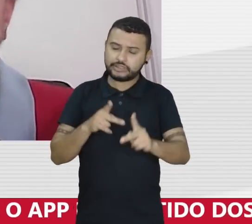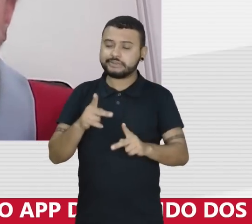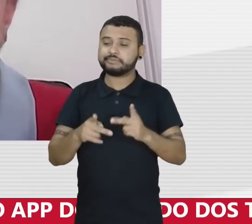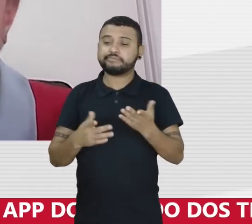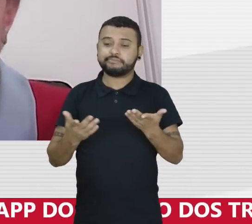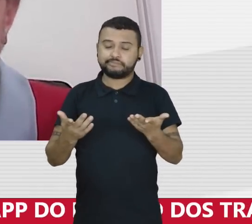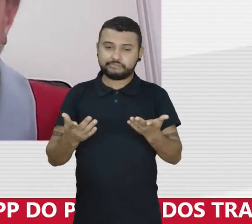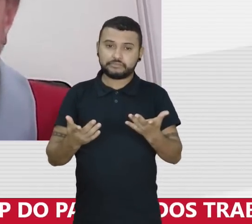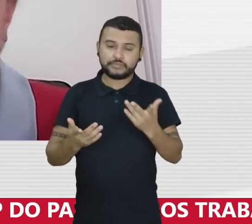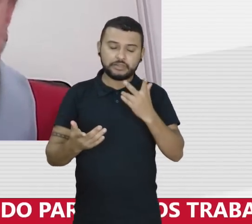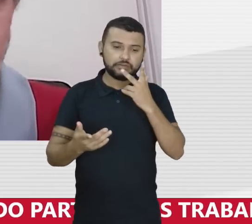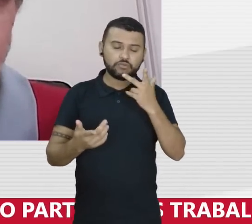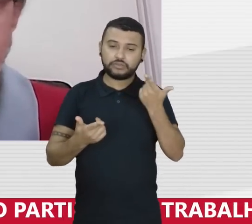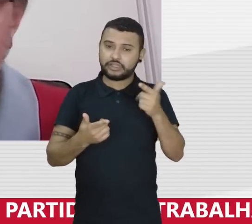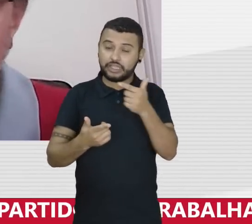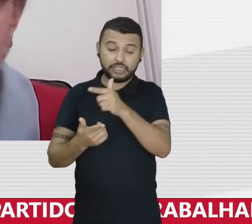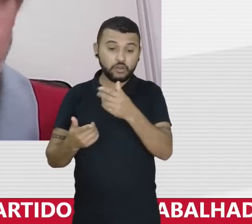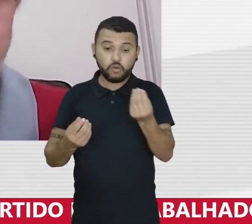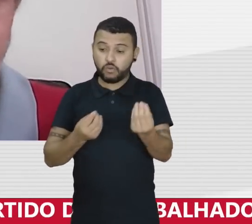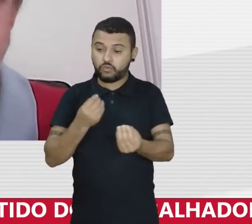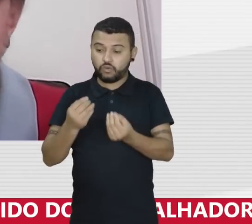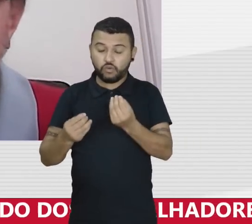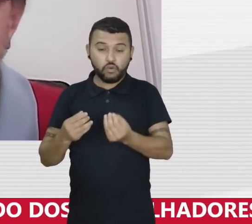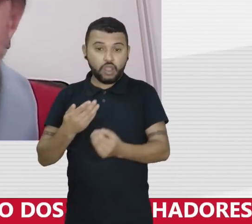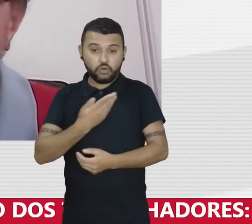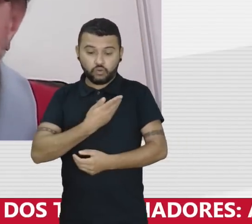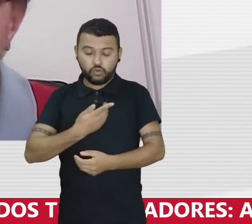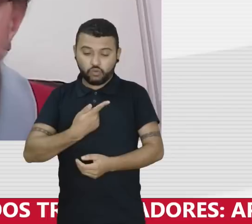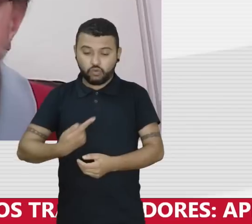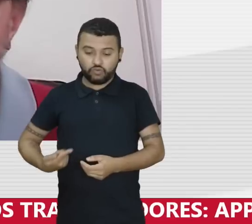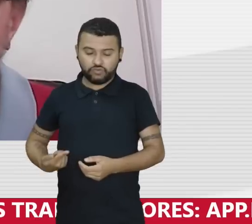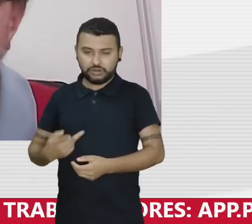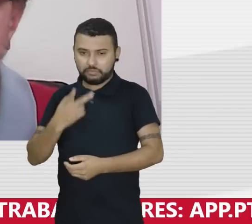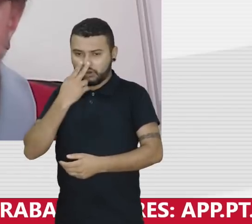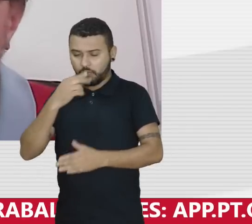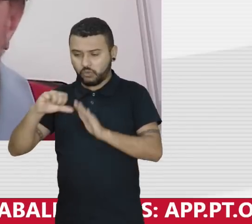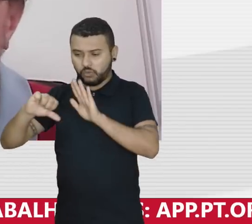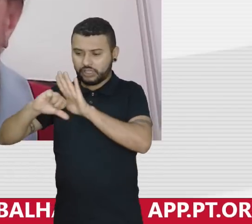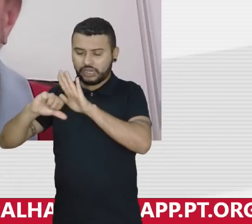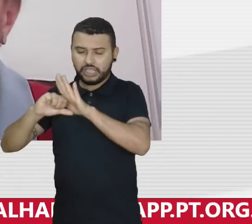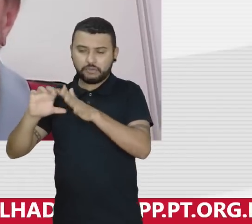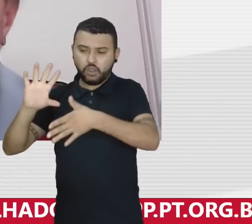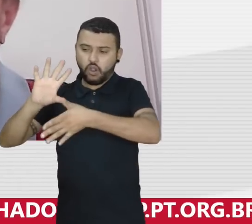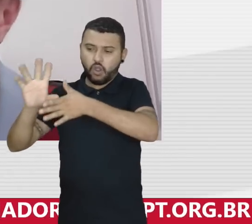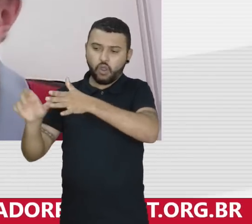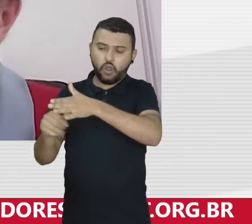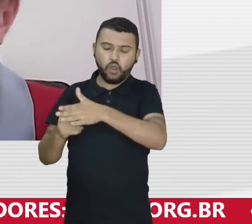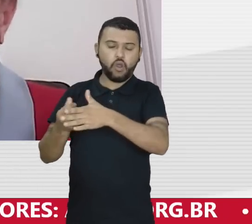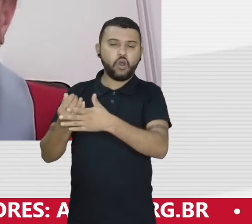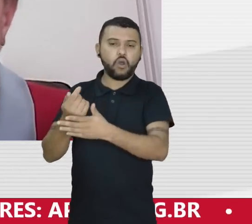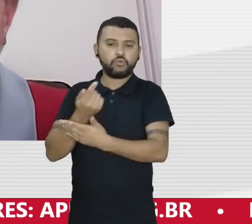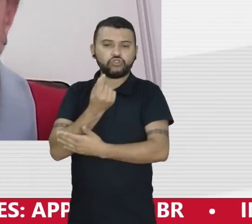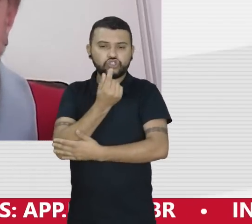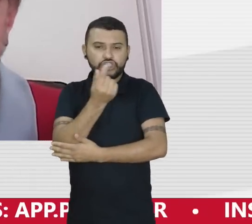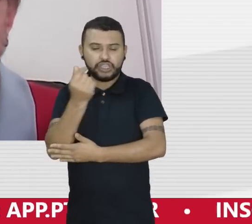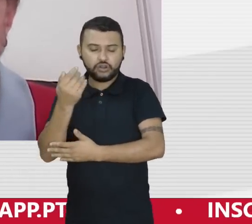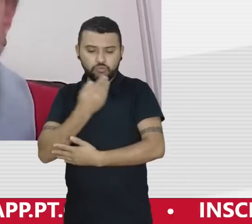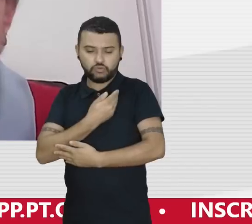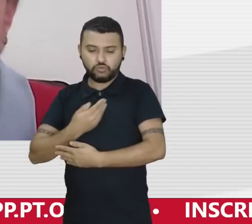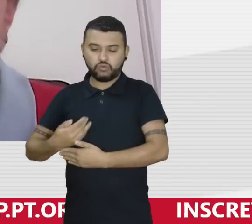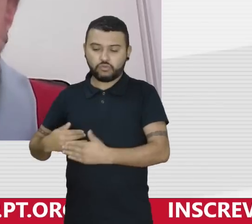são incorruptíveis num governo como esse, de milicianos que assaltam os cofres públicos desde